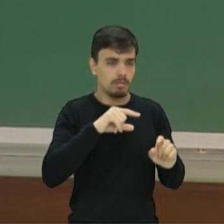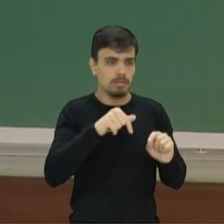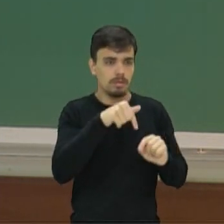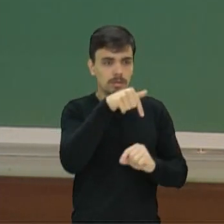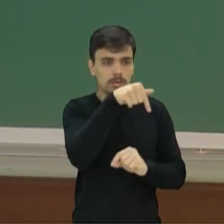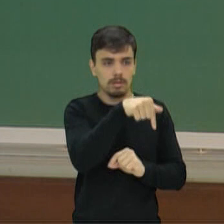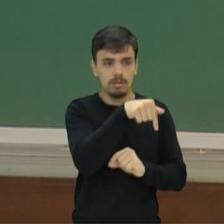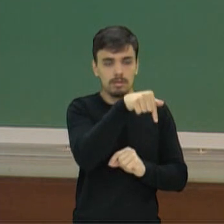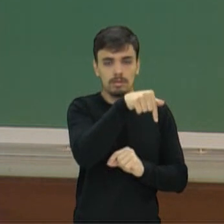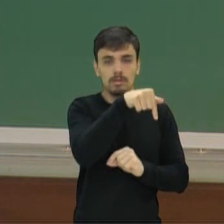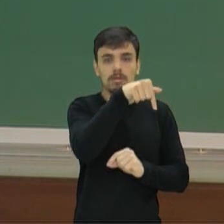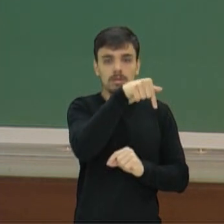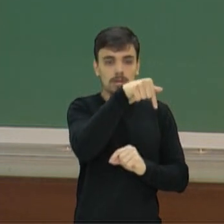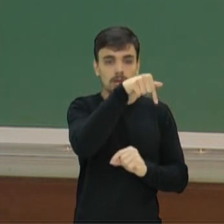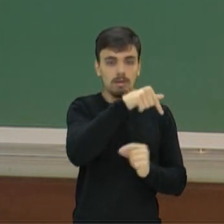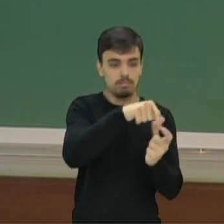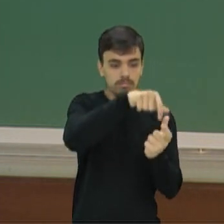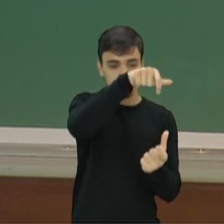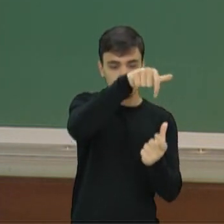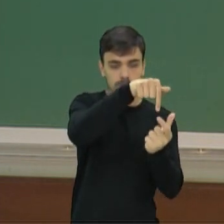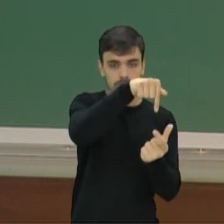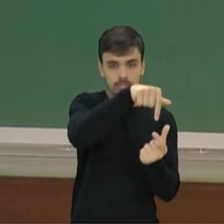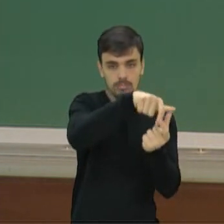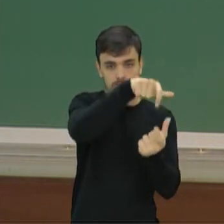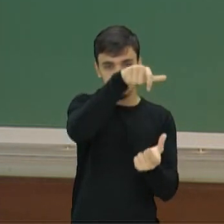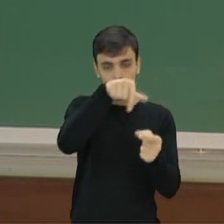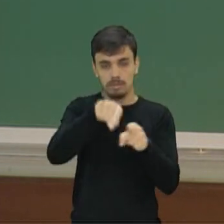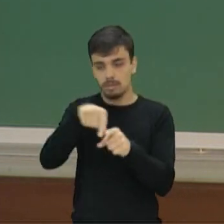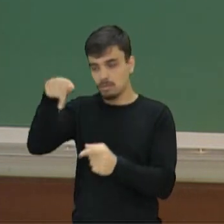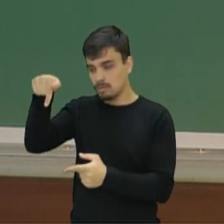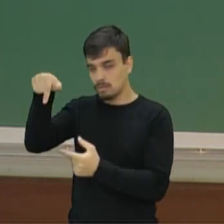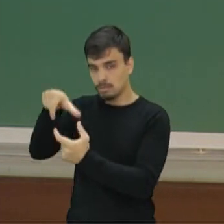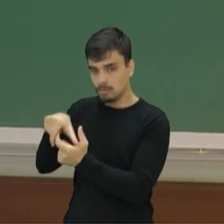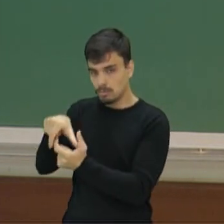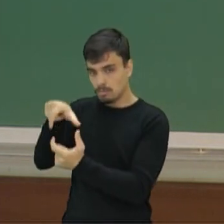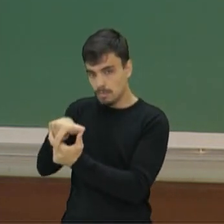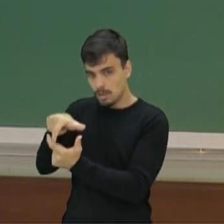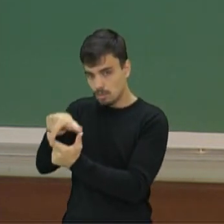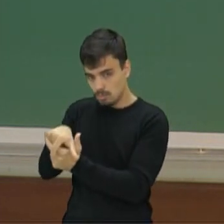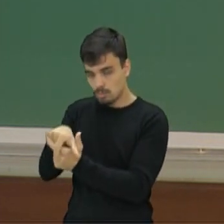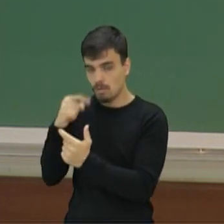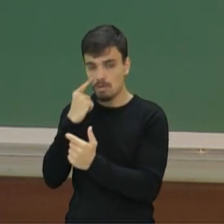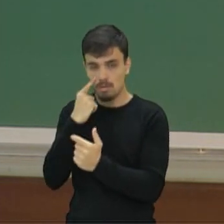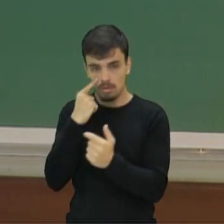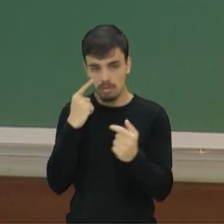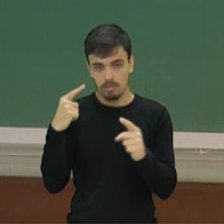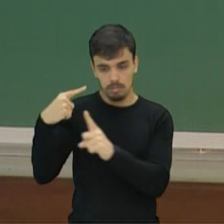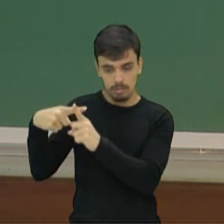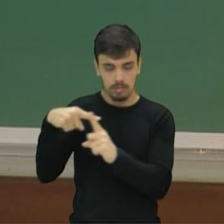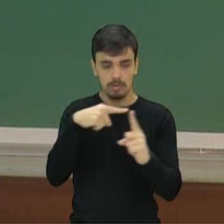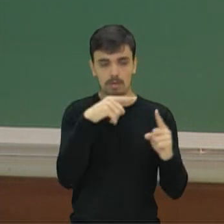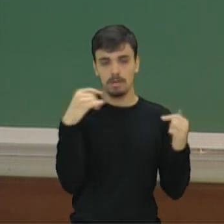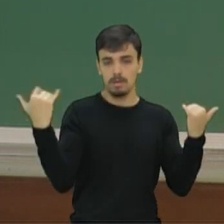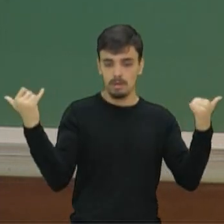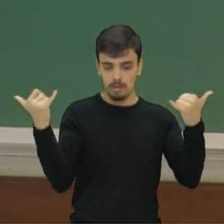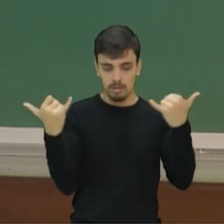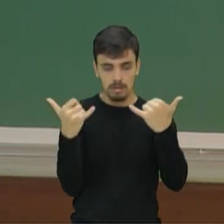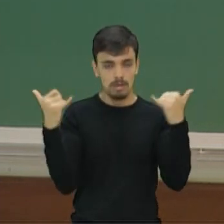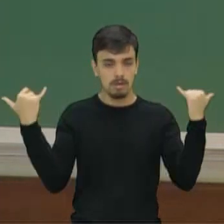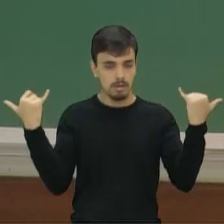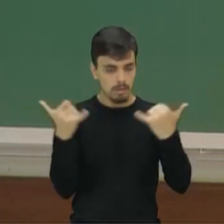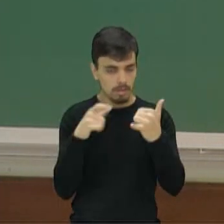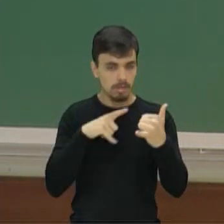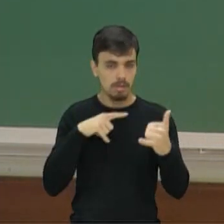Qzão, Q maiúsculo, e uma carga Qzinho, Q minúsculo, essas cargas eu estou aproximando, vai ter